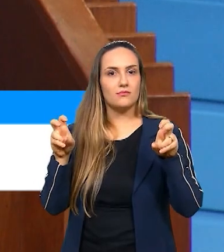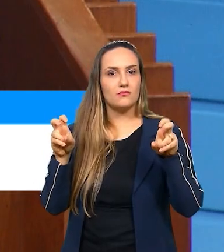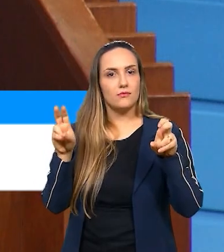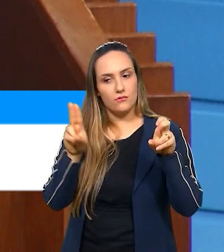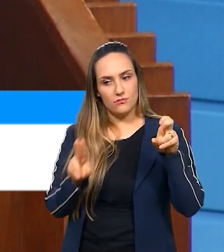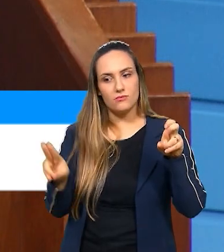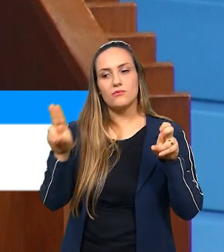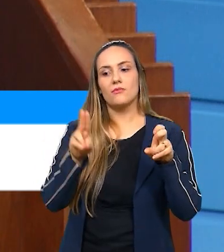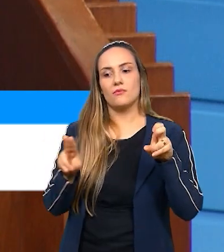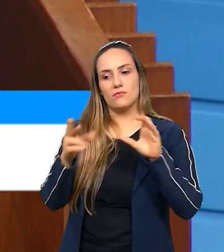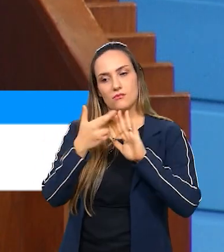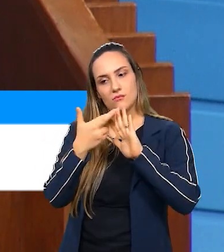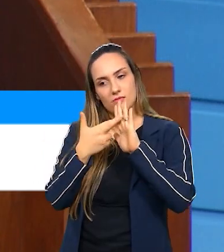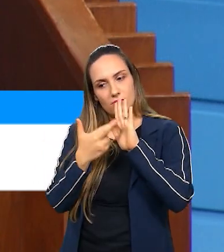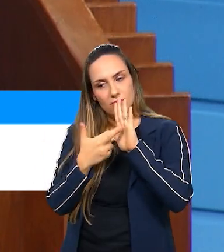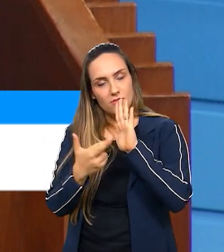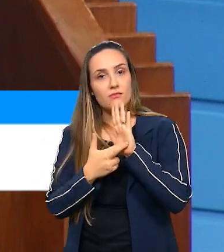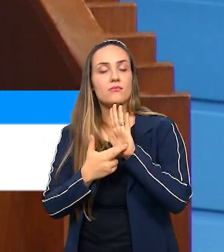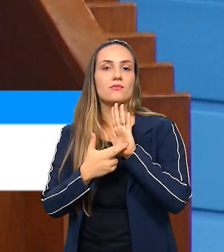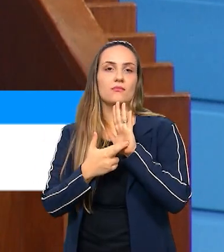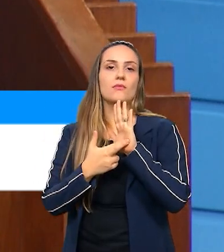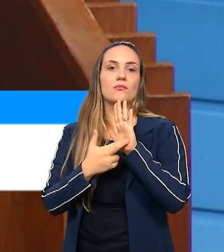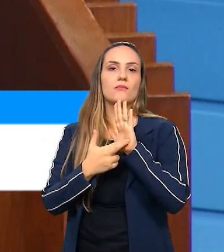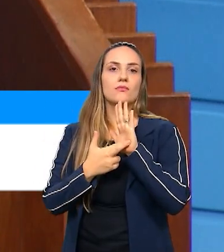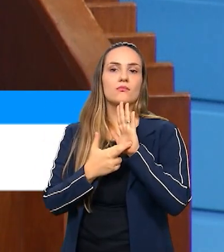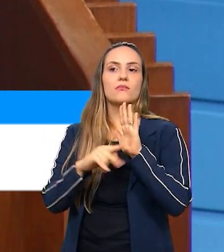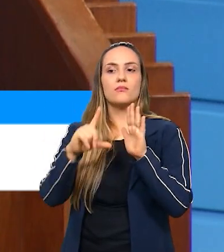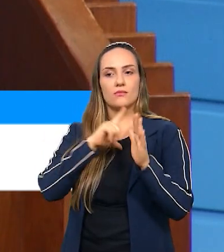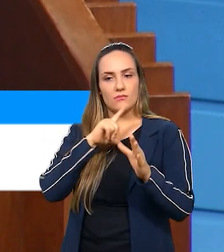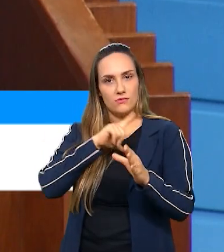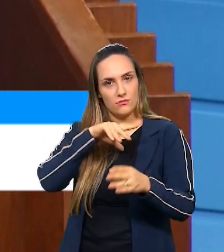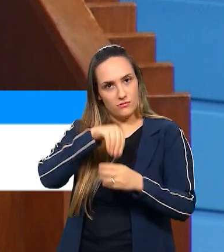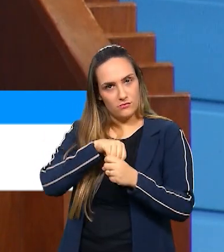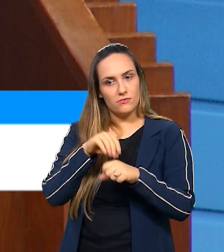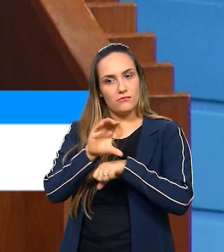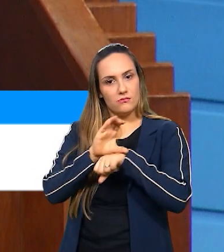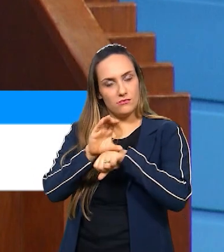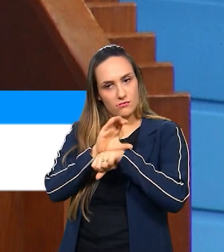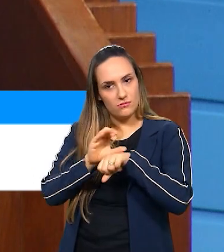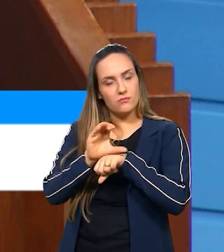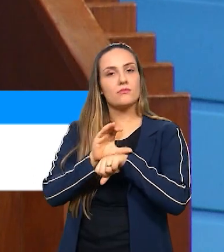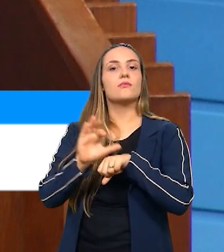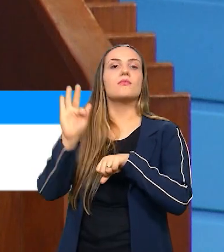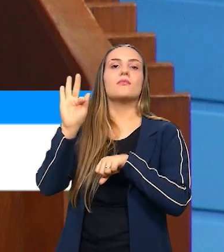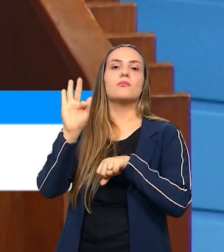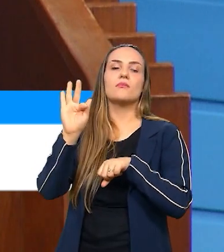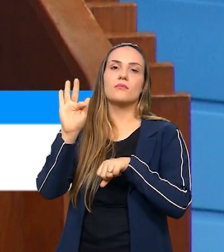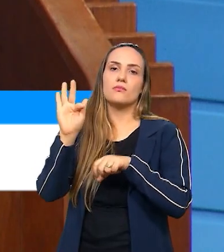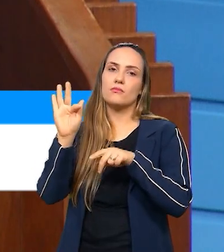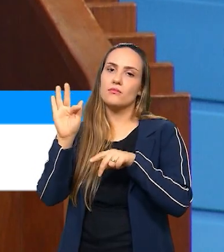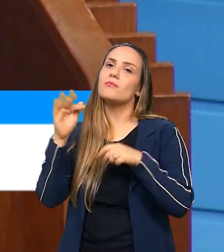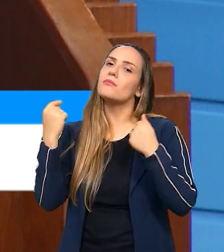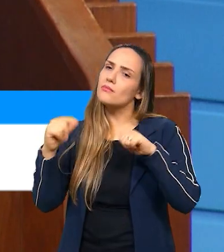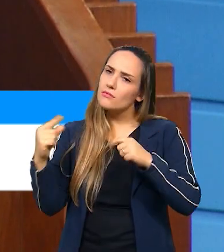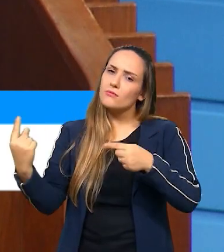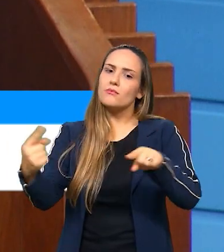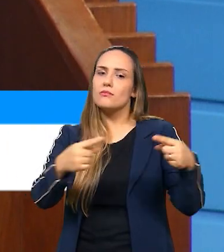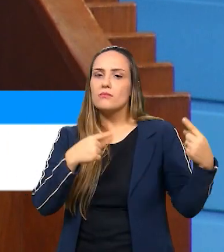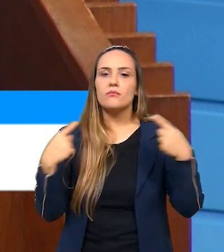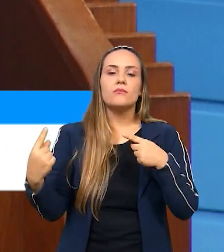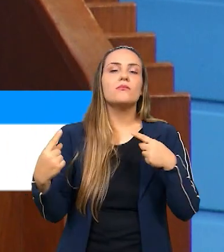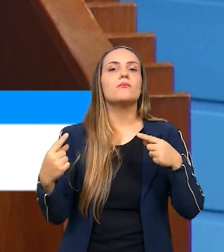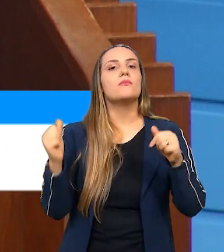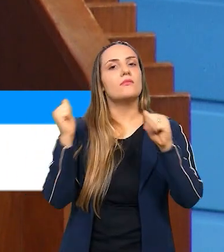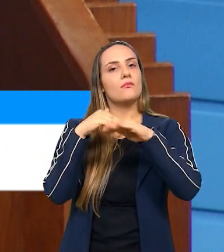garantia e com essas determinações contidas nos próprios preceitos que estão na Constituição